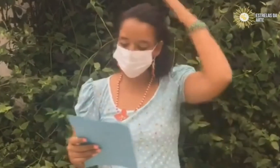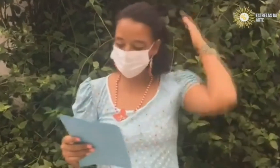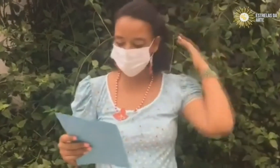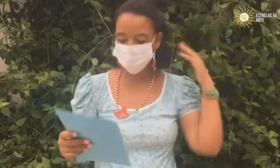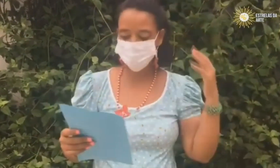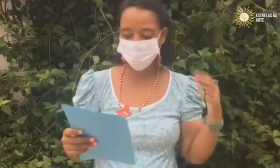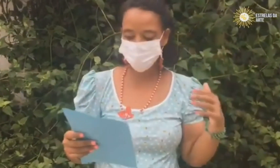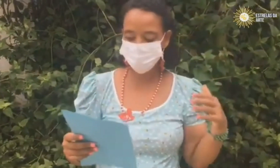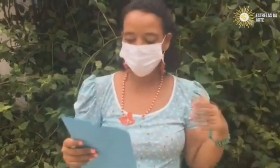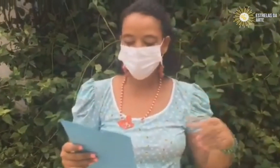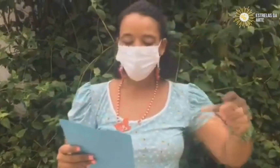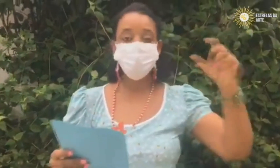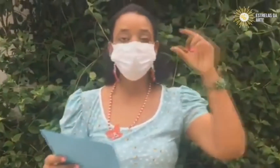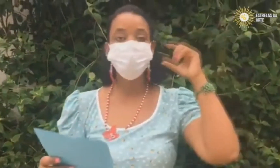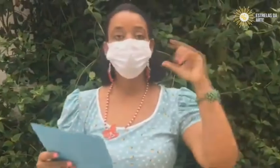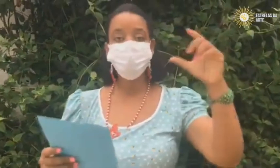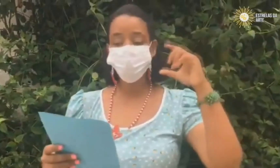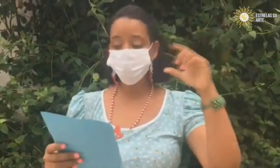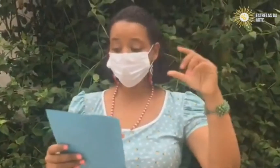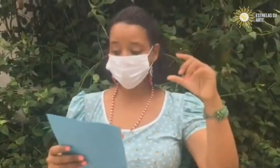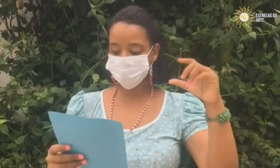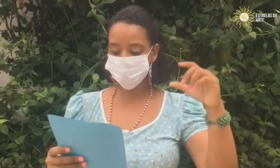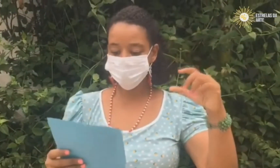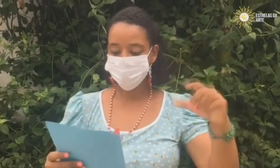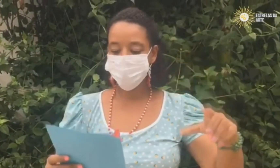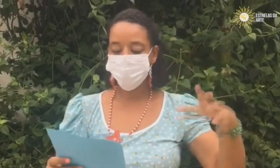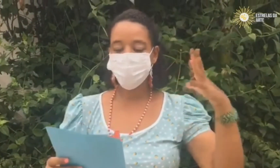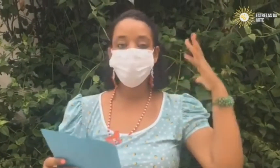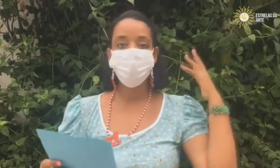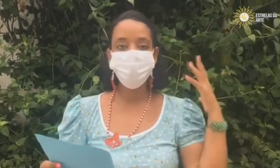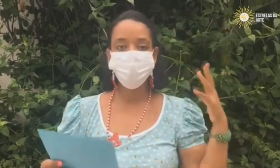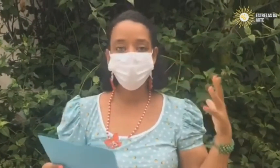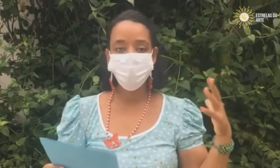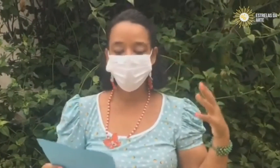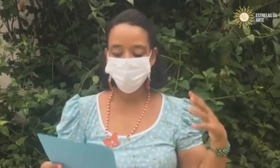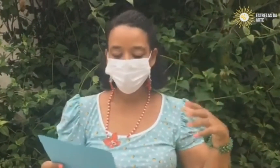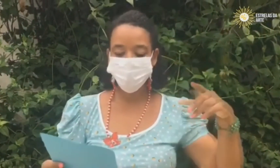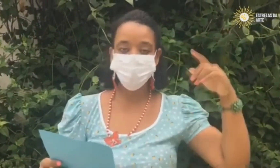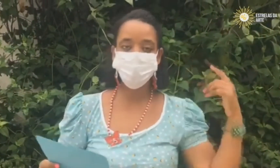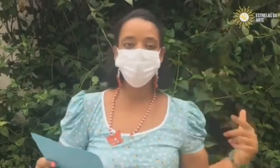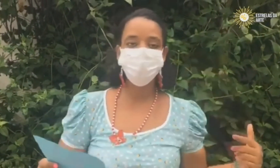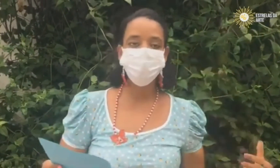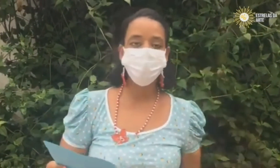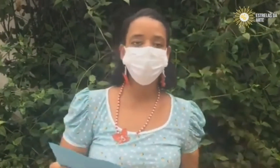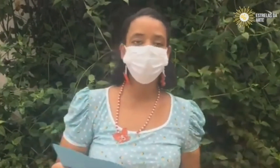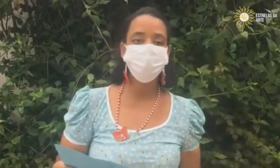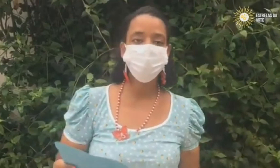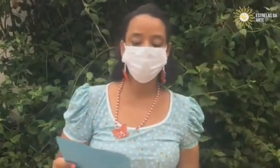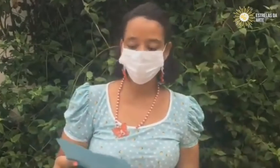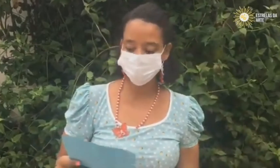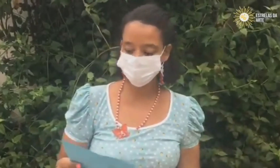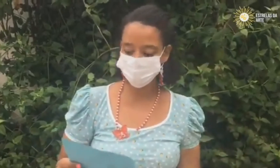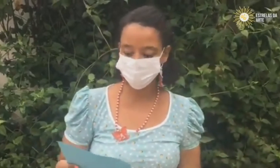quis mudar seu penteado. Com seus olhos de gude, agora ela tem os seus cabelos de